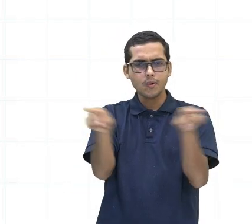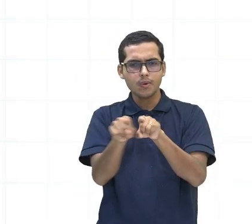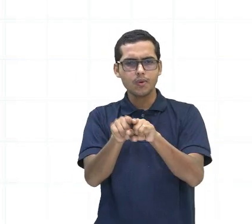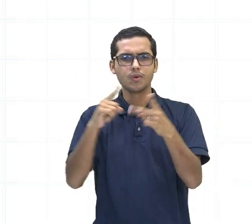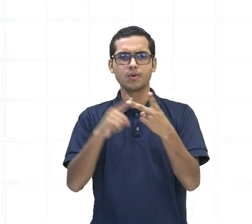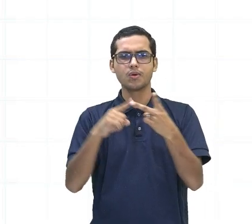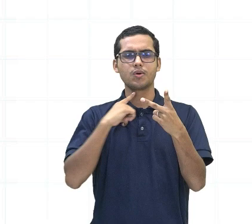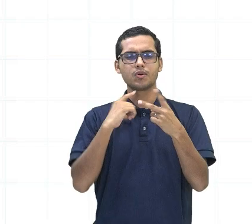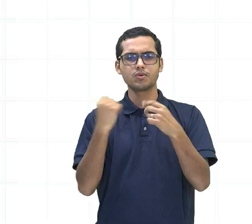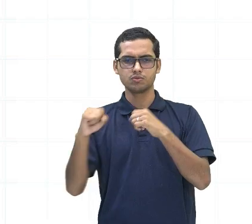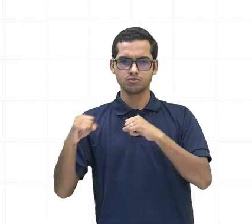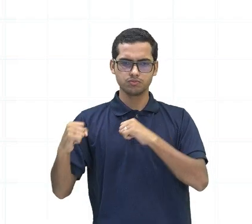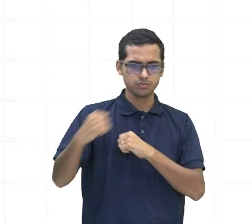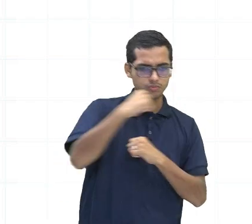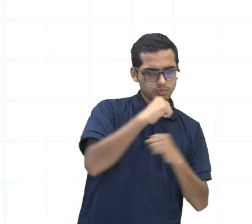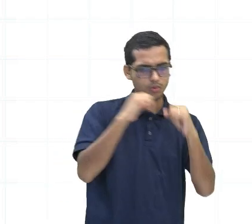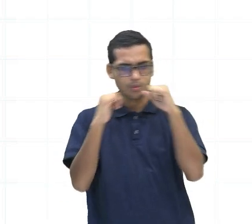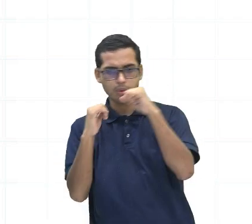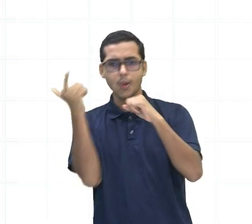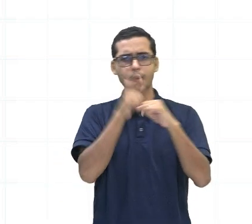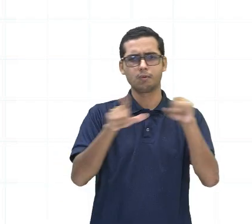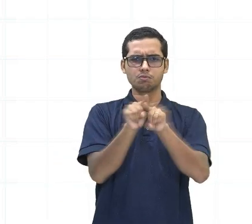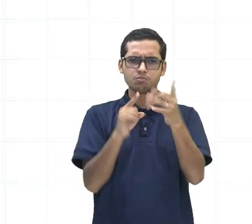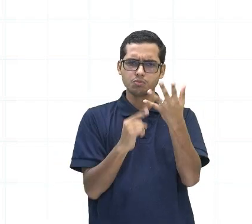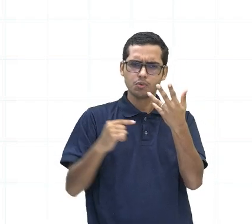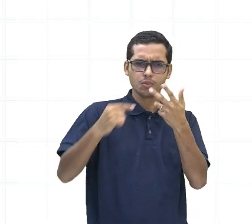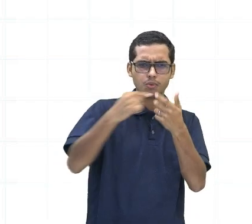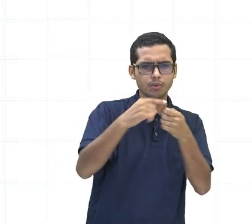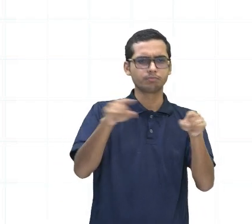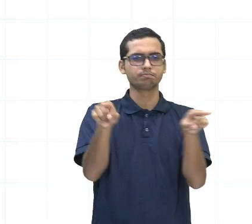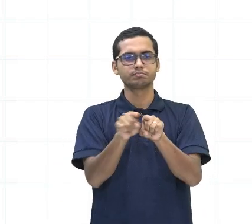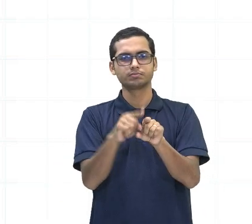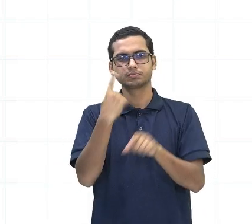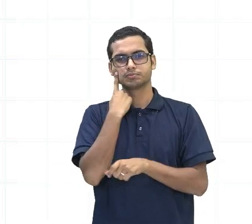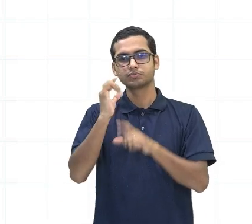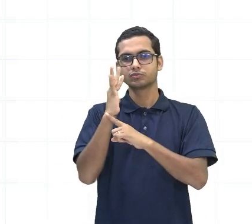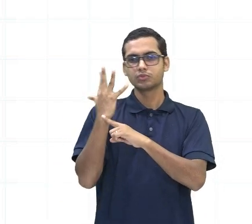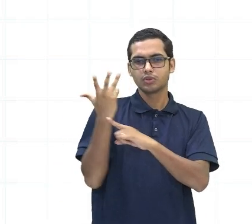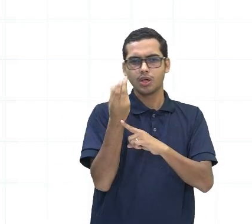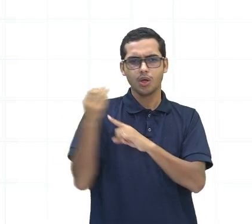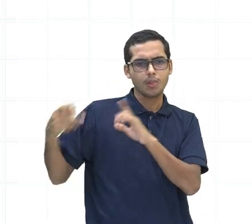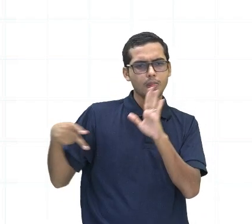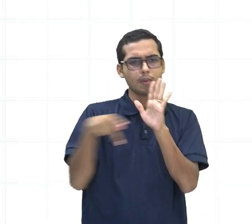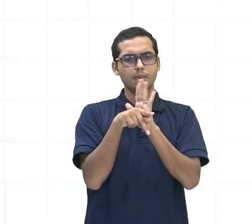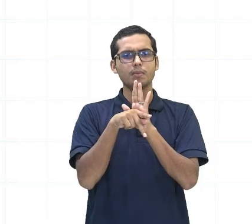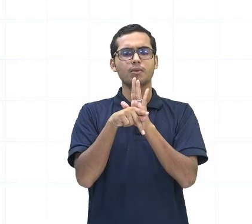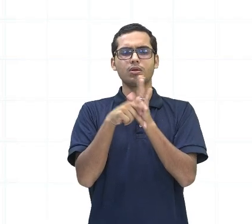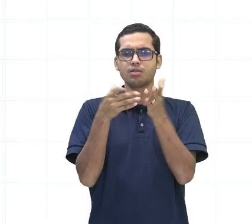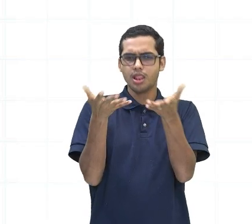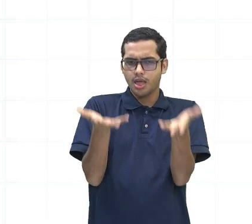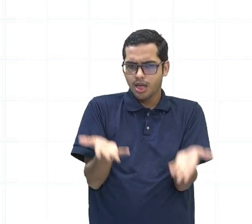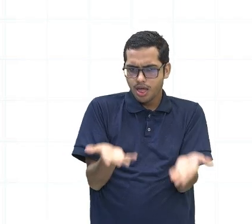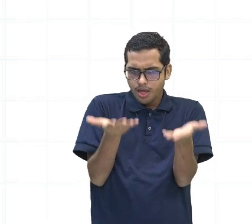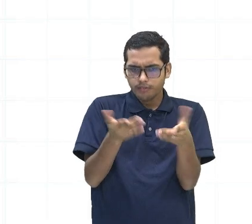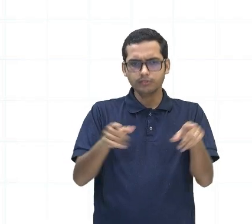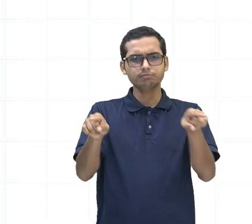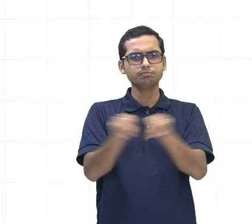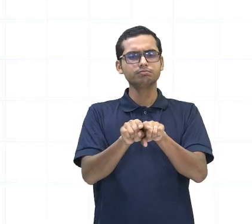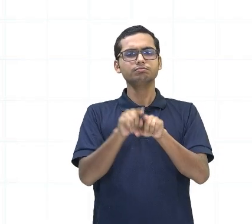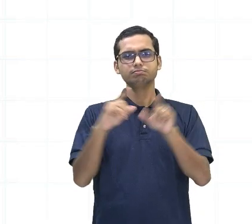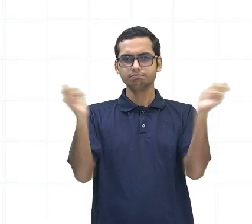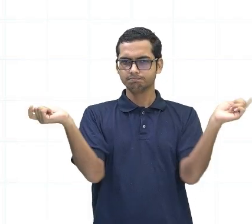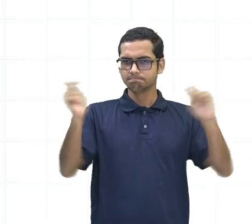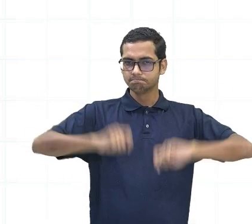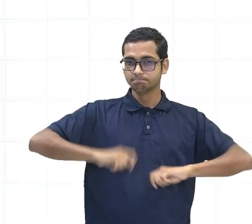esquivas. A tradução das palavras Jiu-Jitsu é arte versátil ou arte suave. Então, a gente já consegue